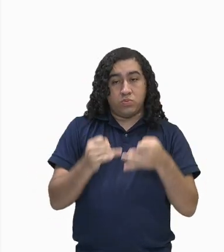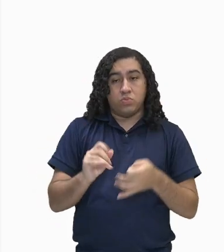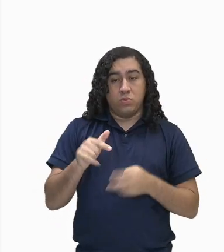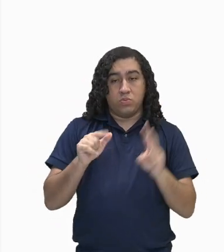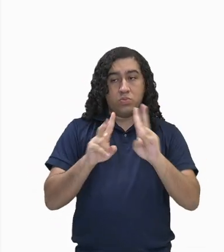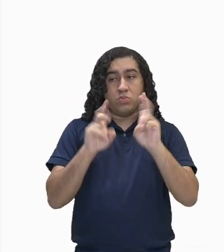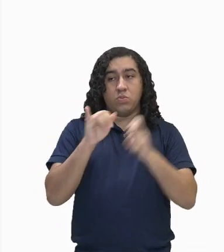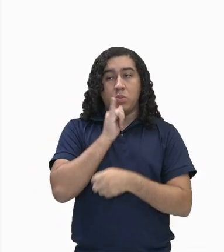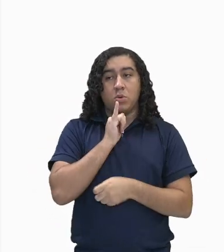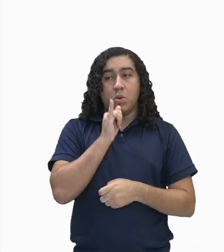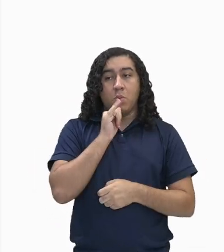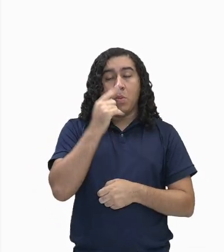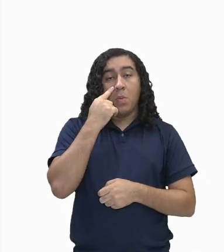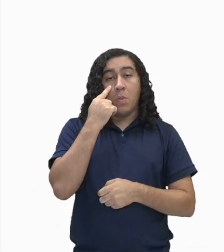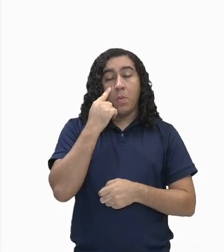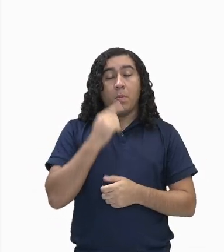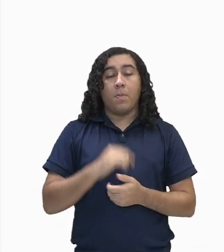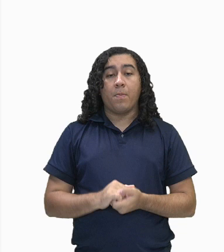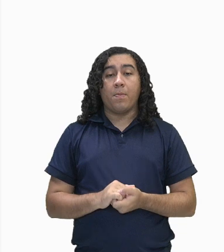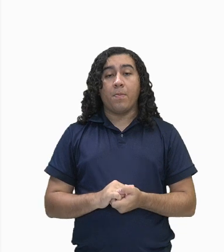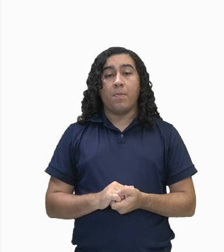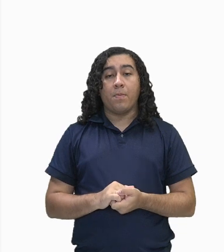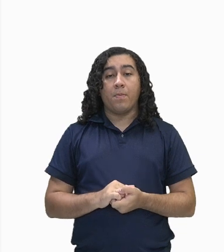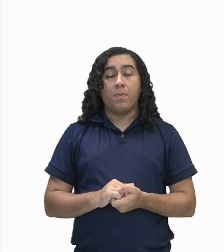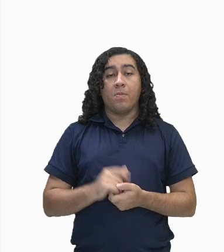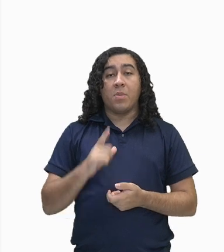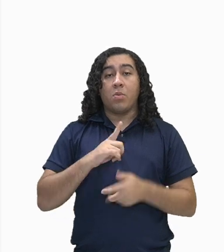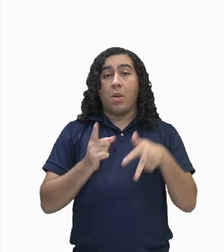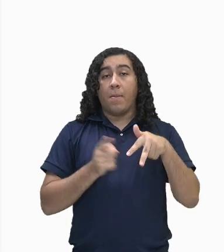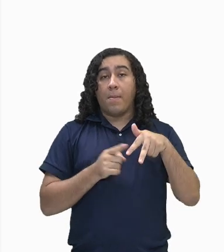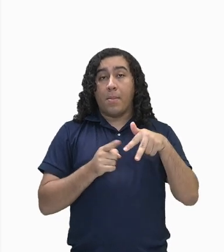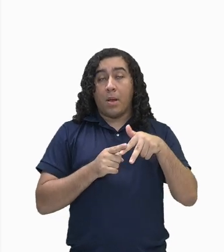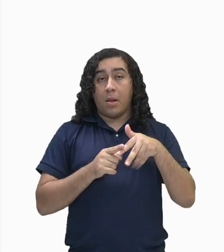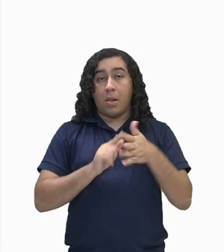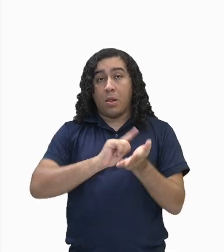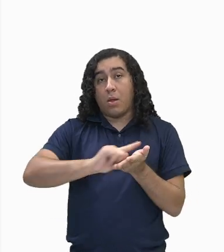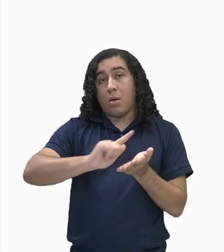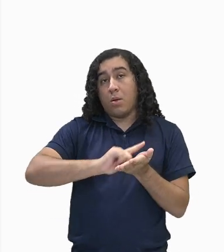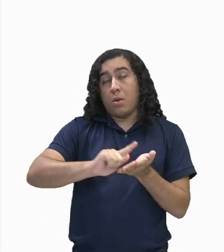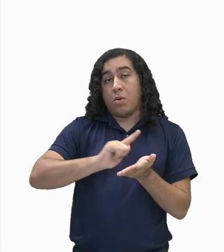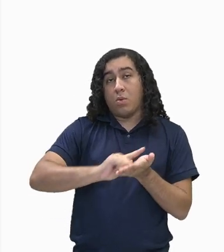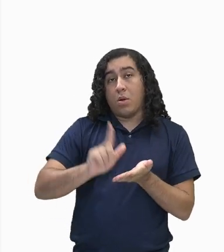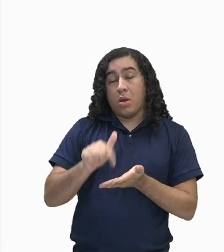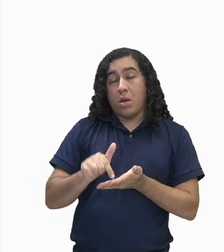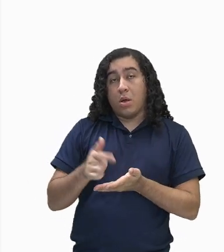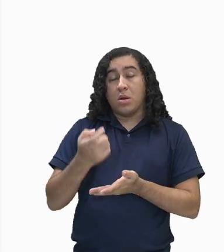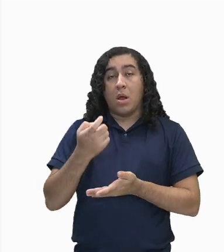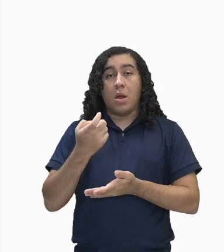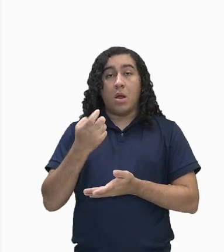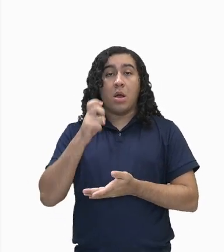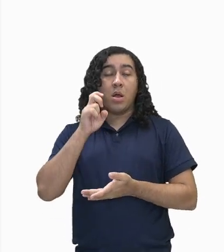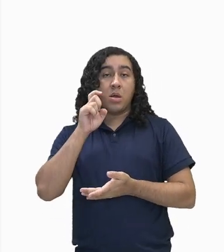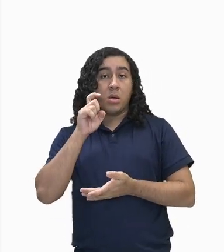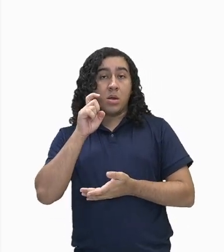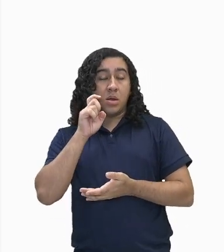como exemplo o lava-pés na Quinta-feira Santa. Quem vai à missa católica e também a alguns